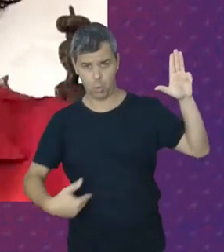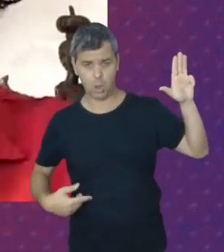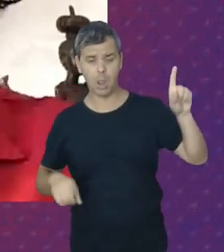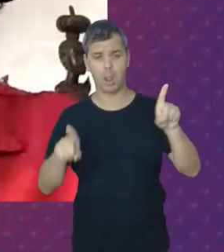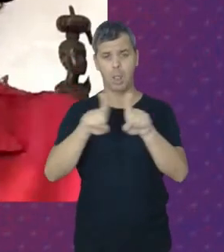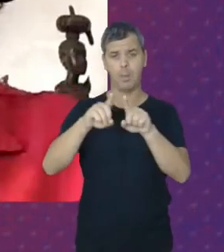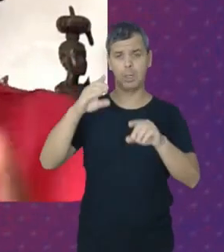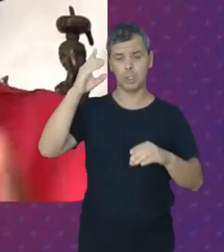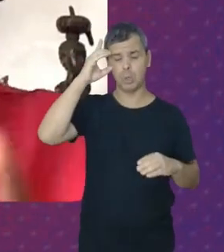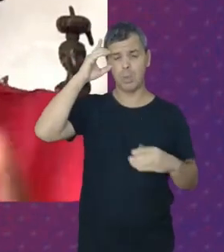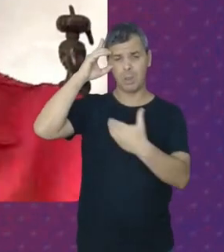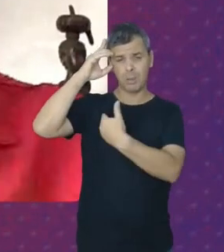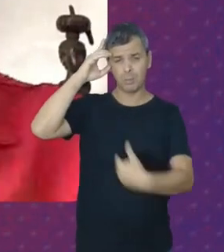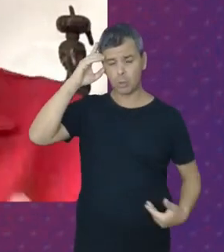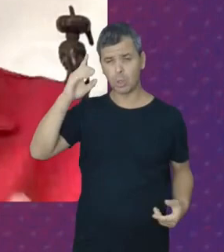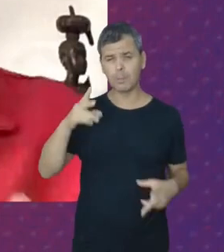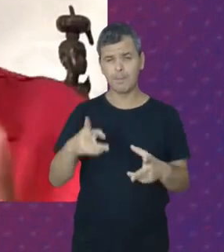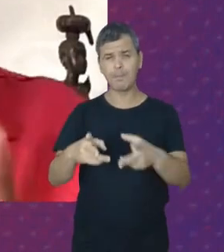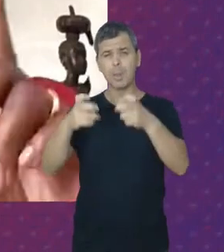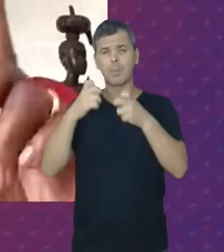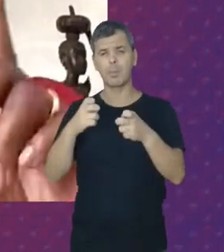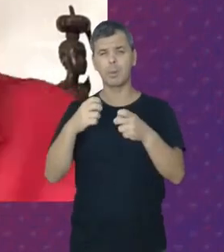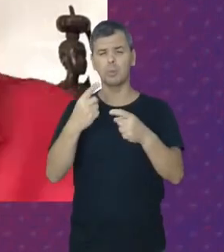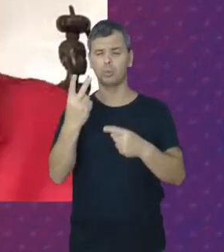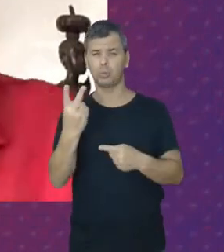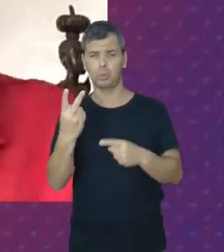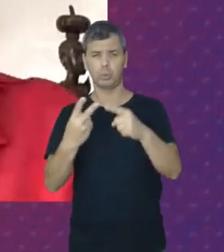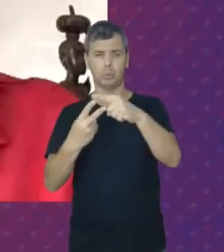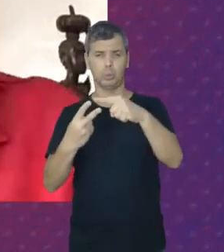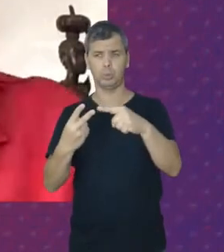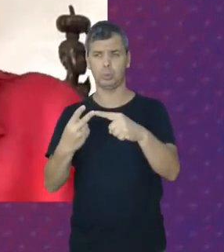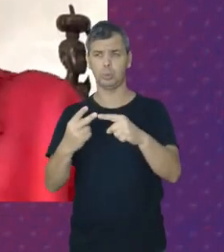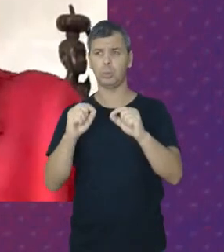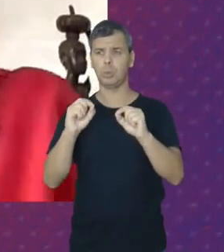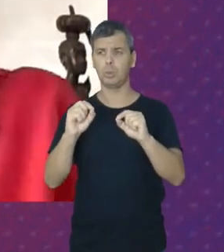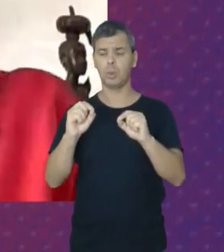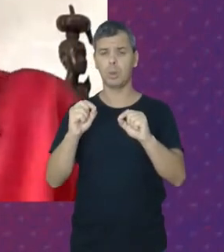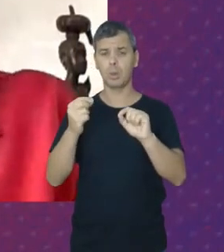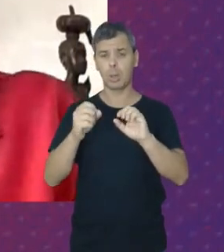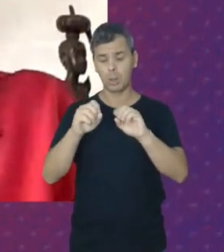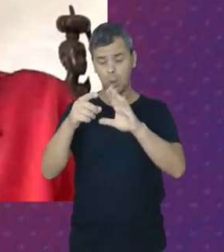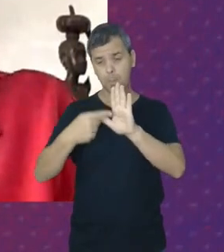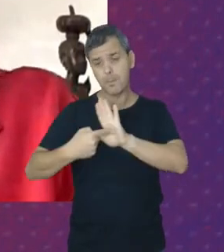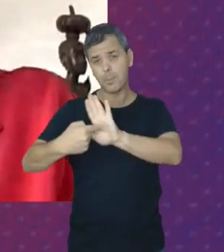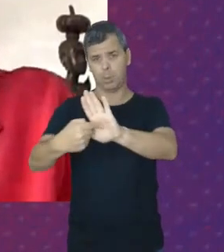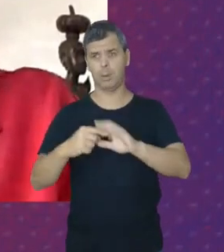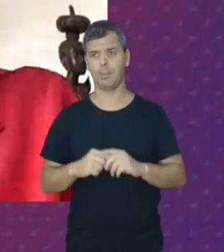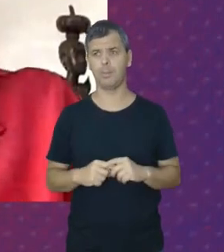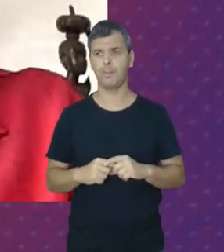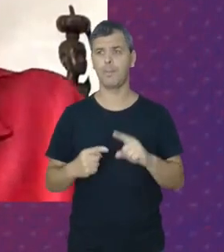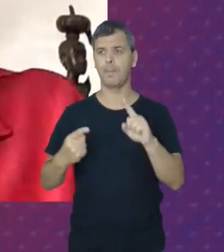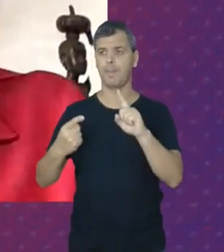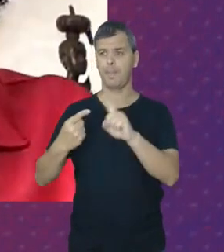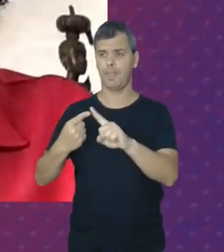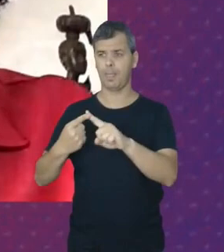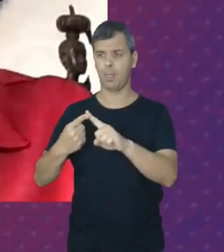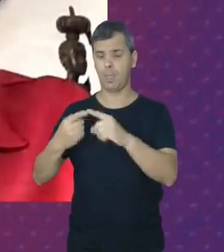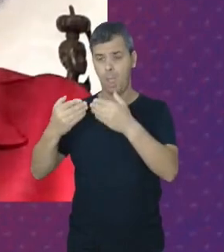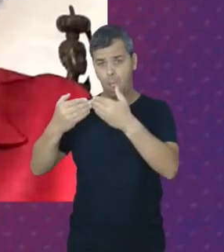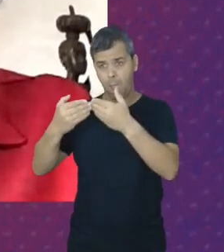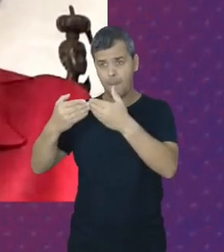Rousseff Nós vimos Duas coisas Muito importantes Que eu quero Sinalizar aqui Que foi A